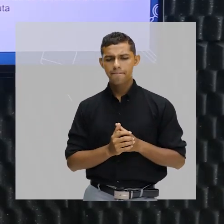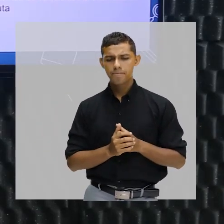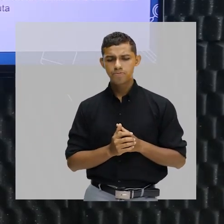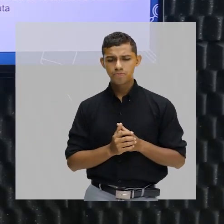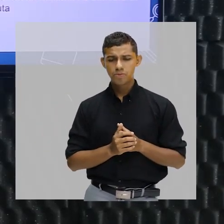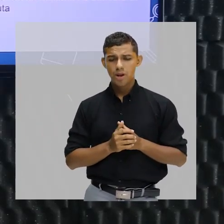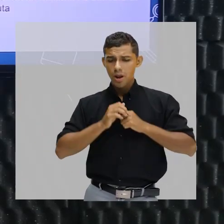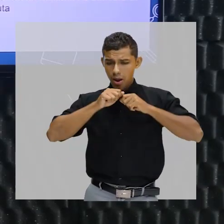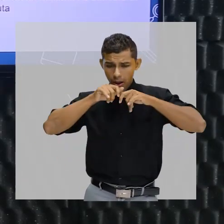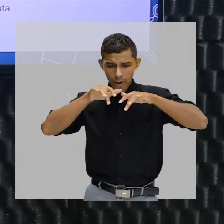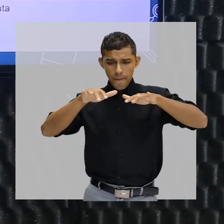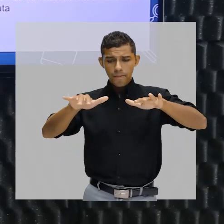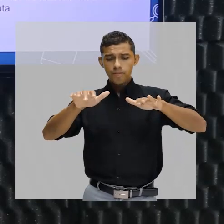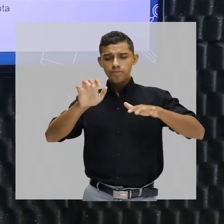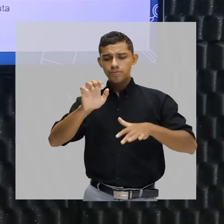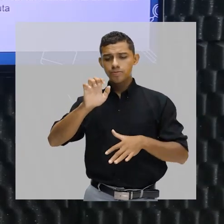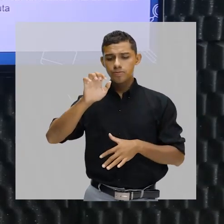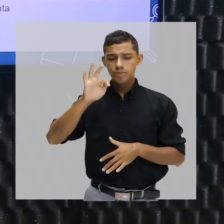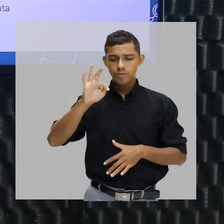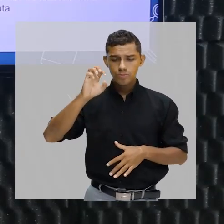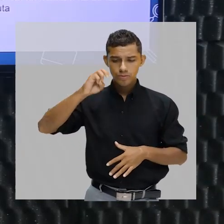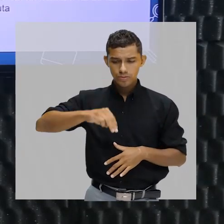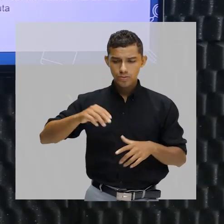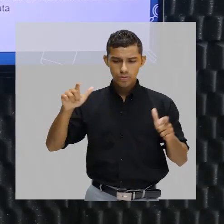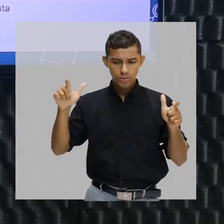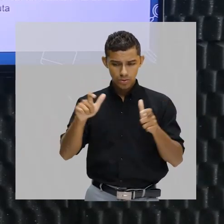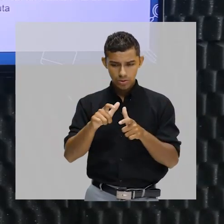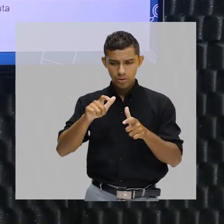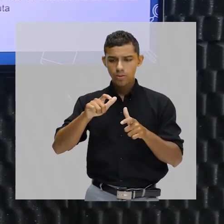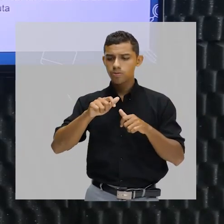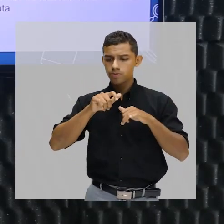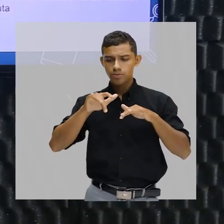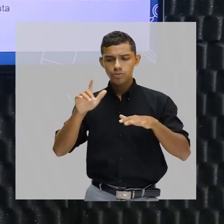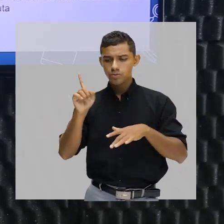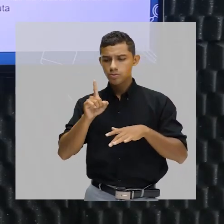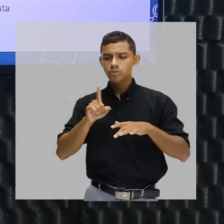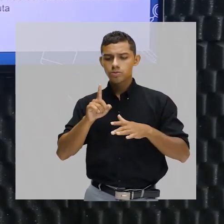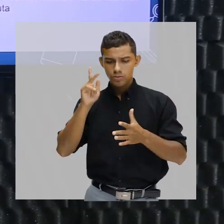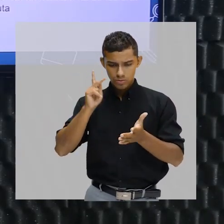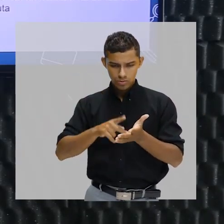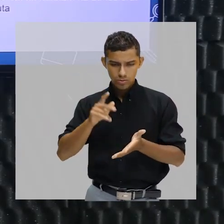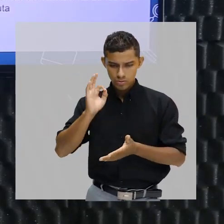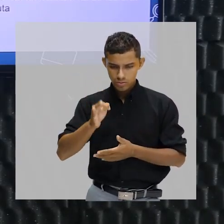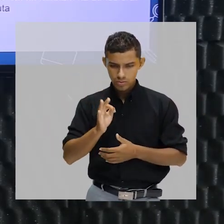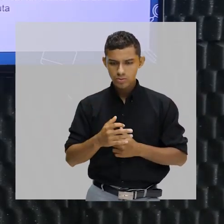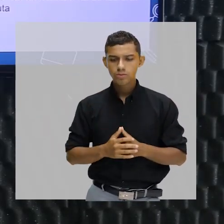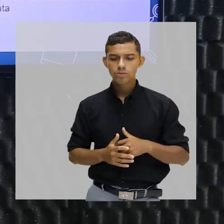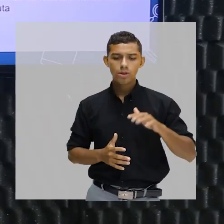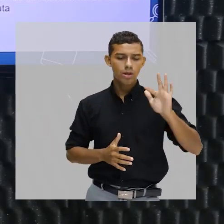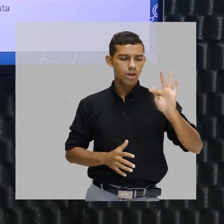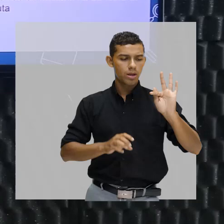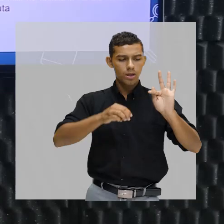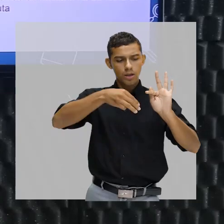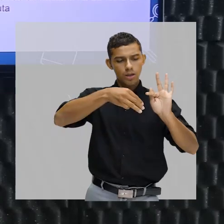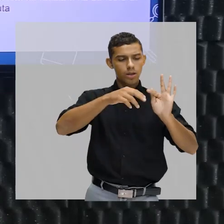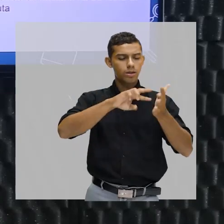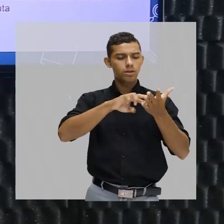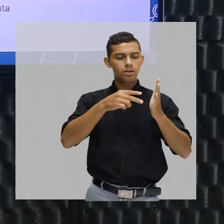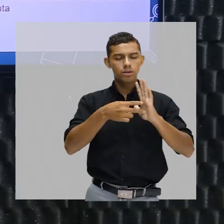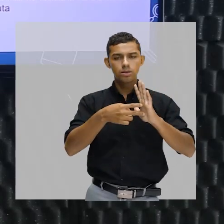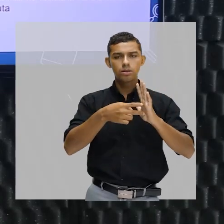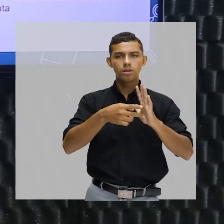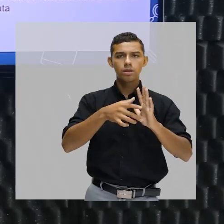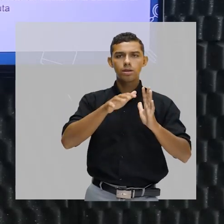FM têm pequeno alcance, pois não se refletem na atmosfera. Correto, FM significa frequência modulada, então ele vai